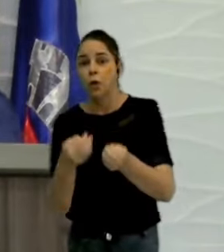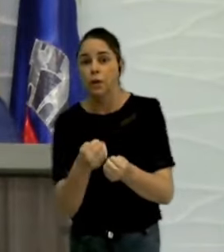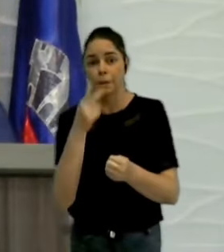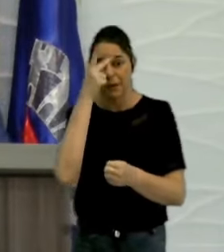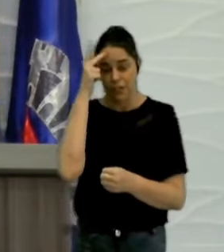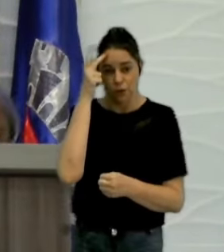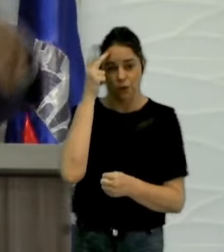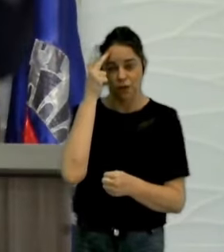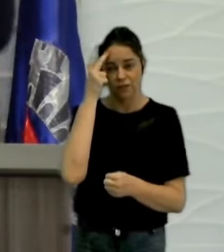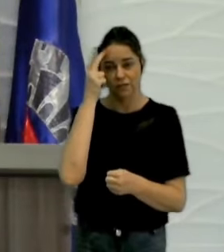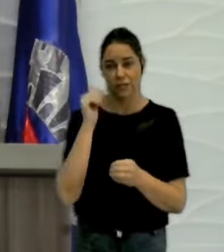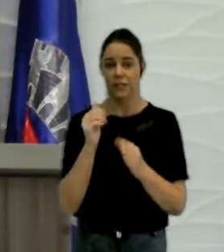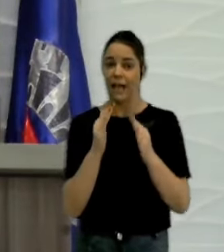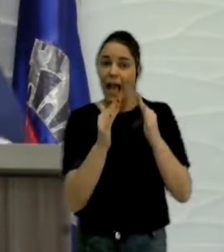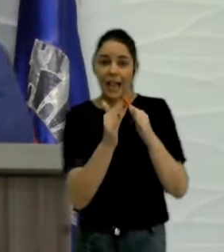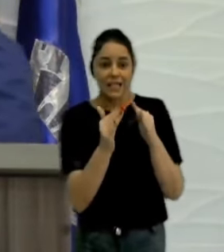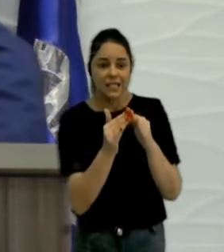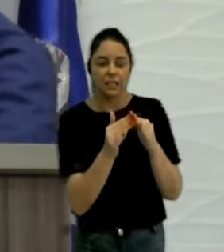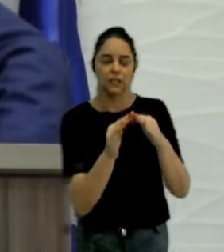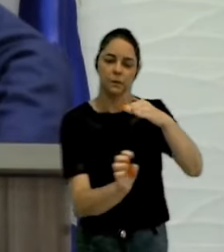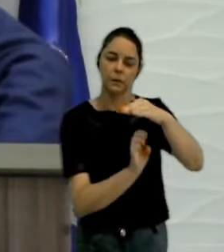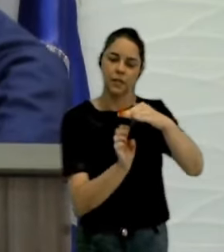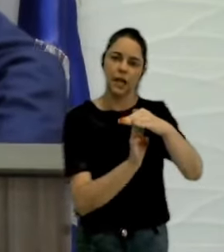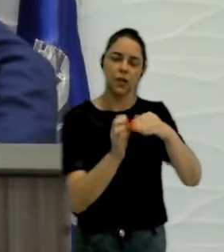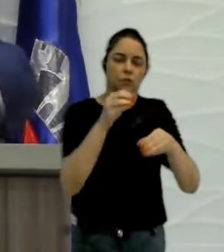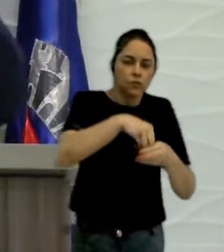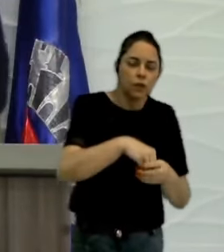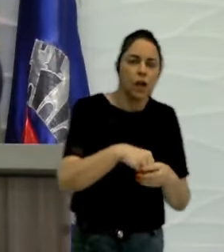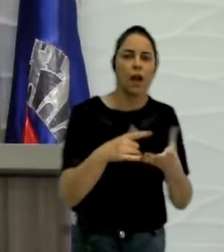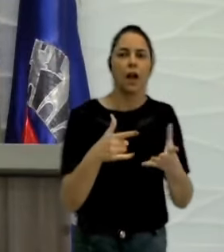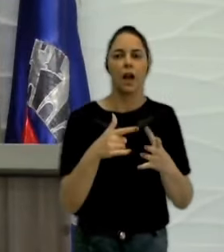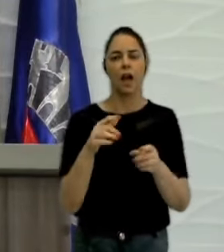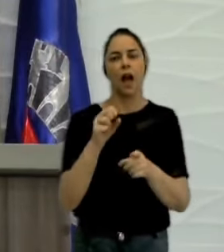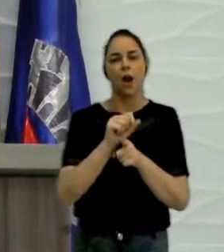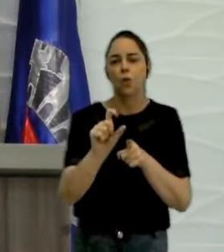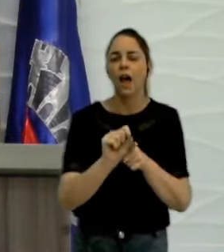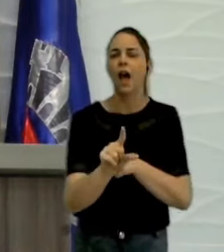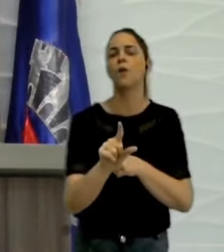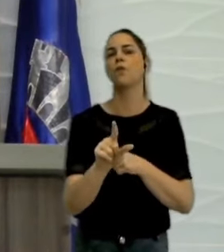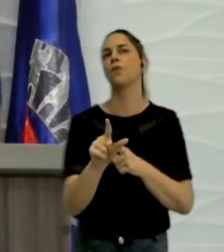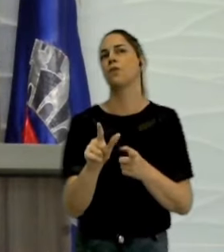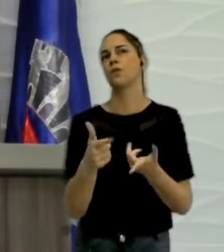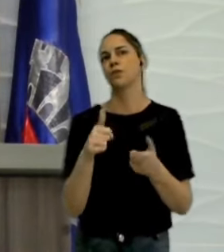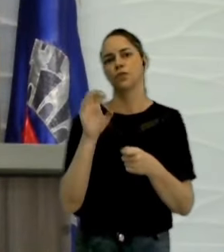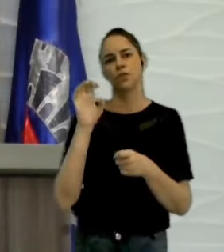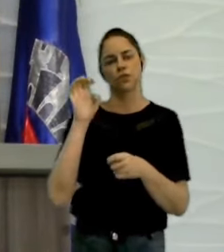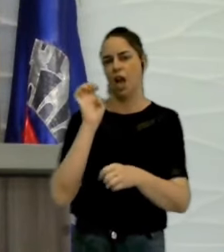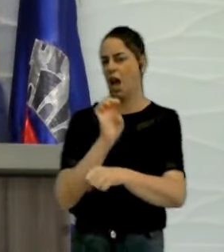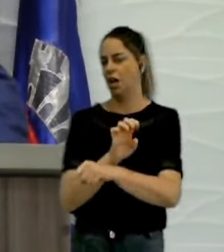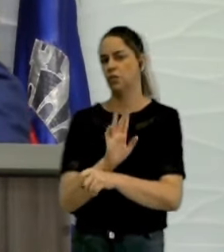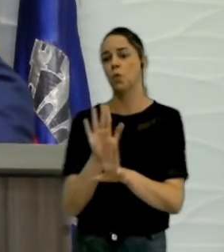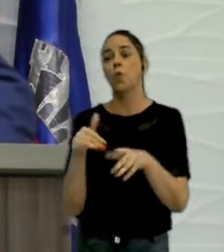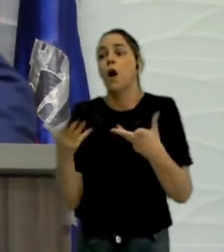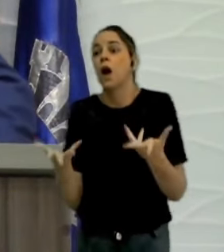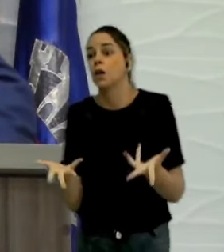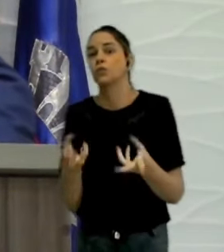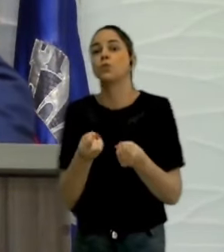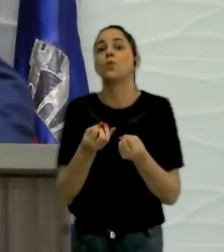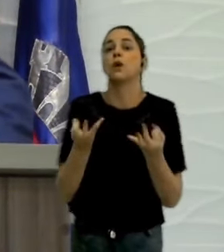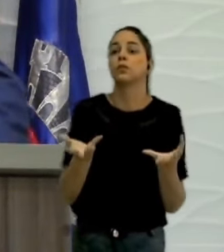na casa do empresário, a casa está alugada ao Estado, e a gente vai ter que procurar saber qual é o valor desse